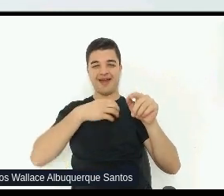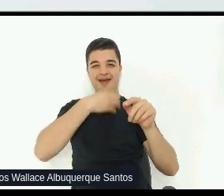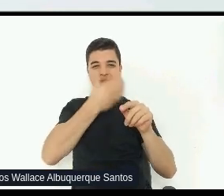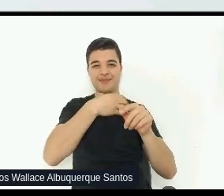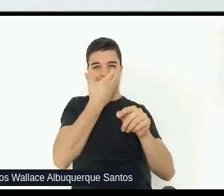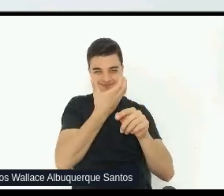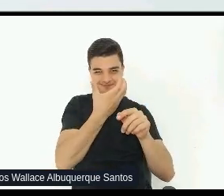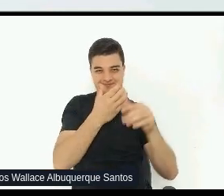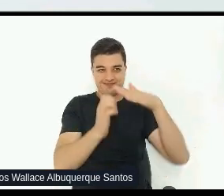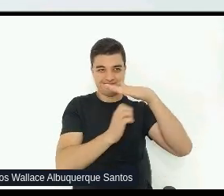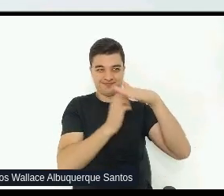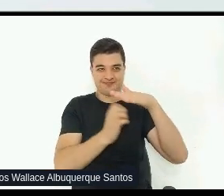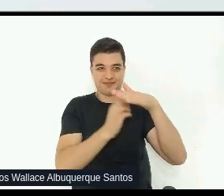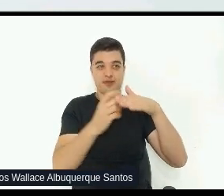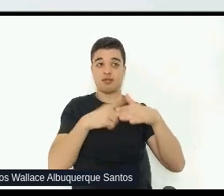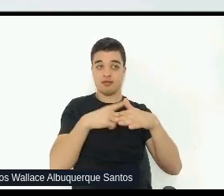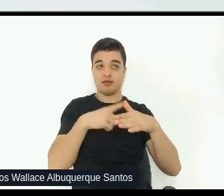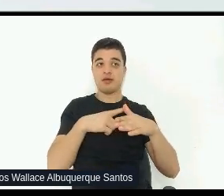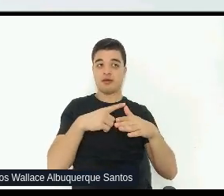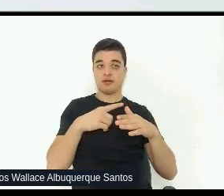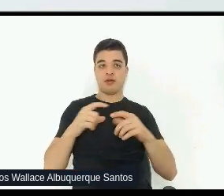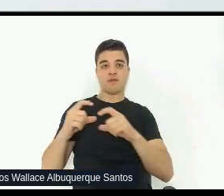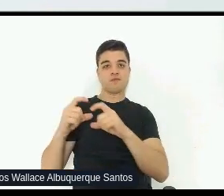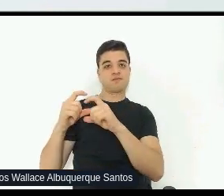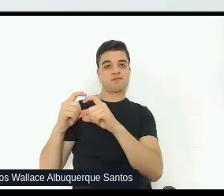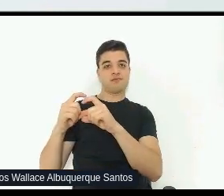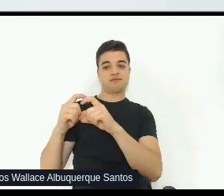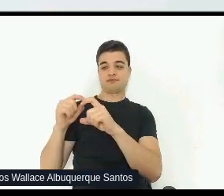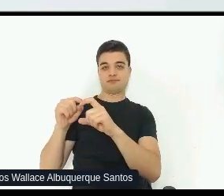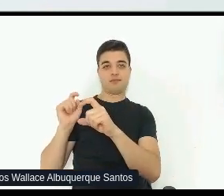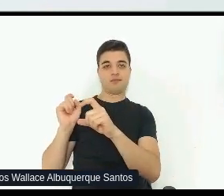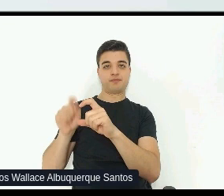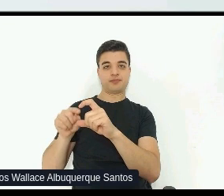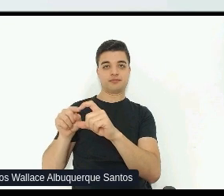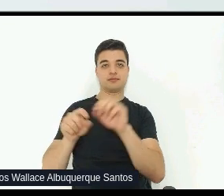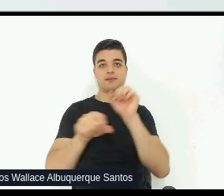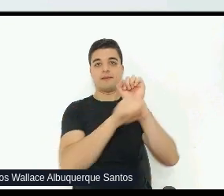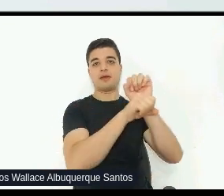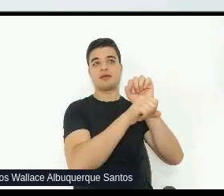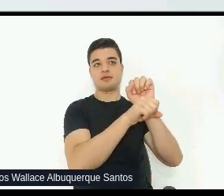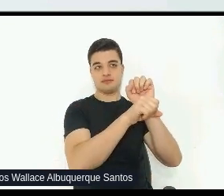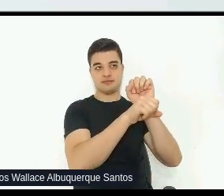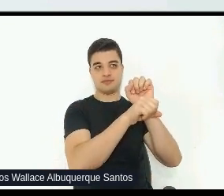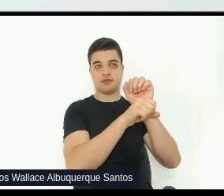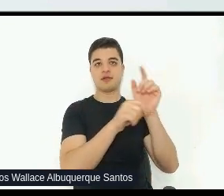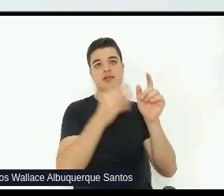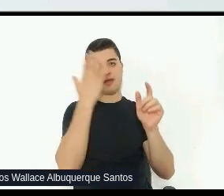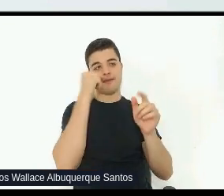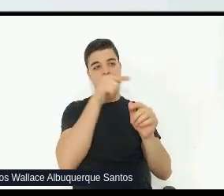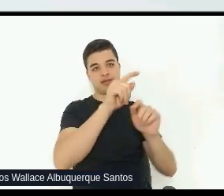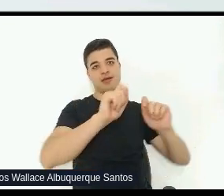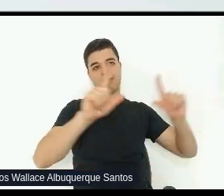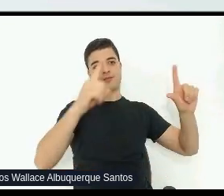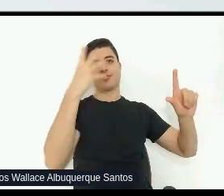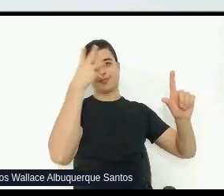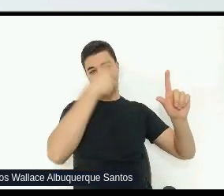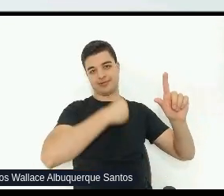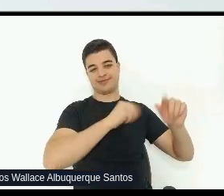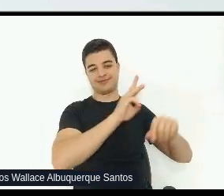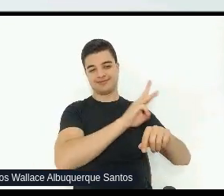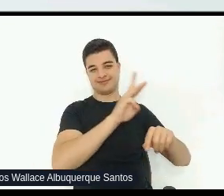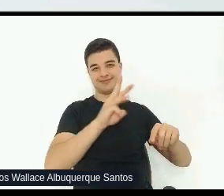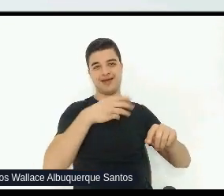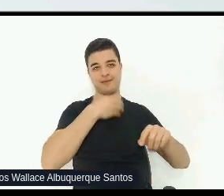o site da Apple ele encanta com a visão, né? A gente também consegue pausar ali e prestar atenção, porque às vezes toda